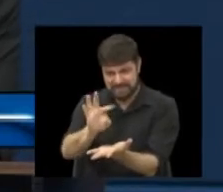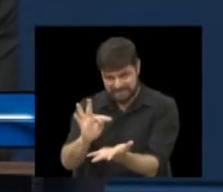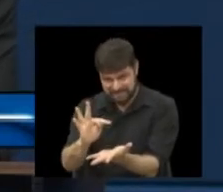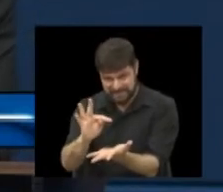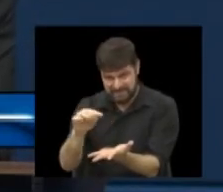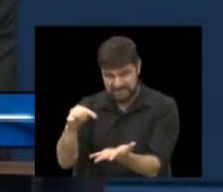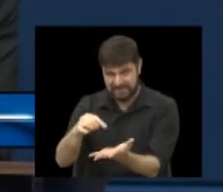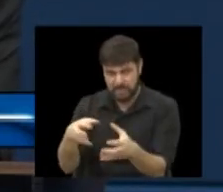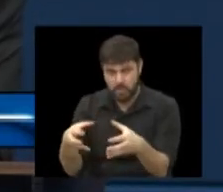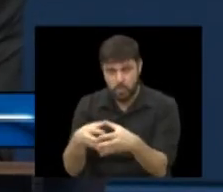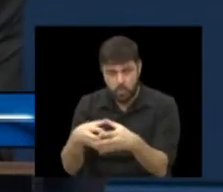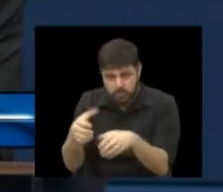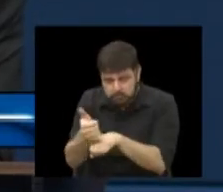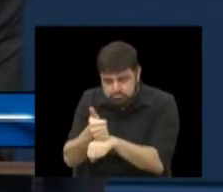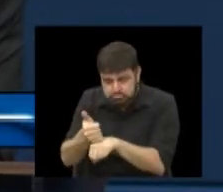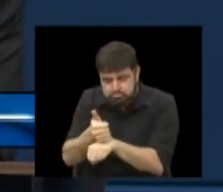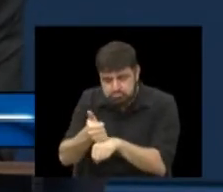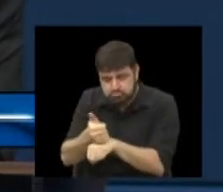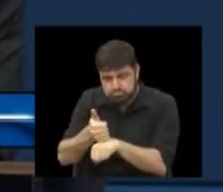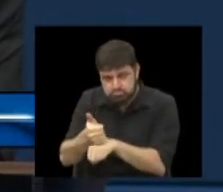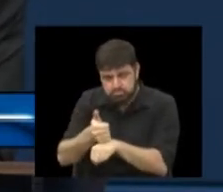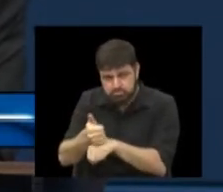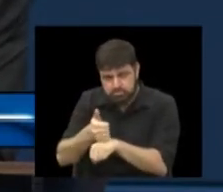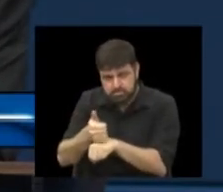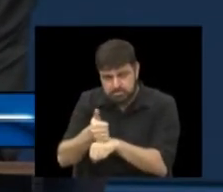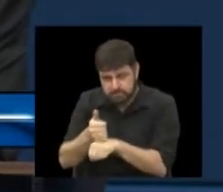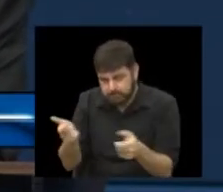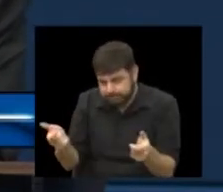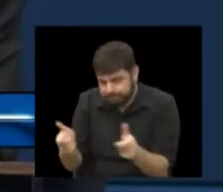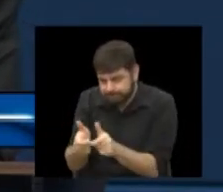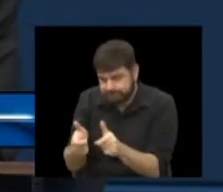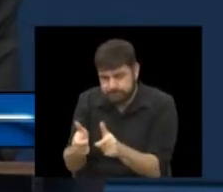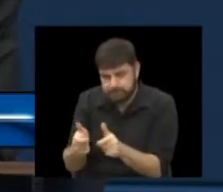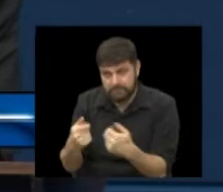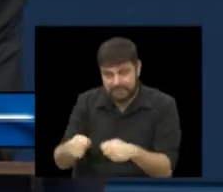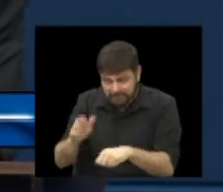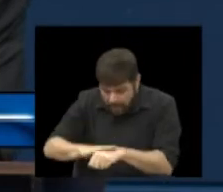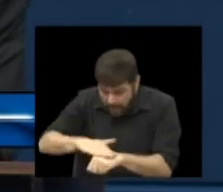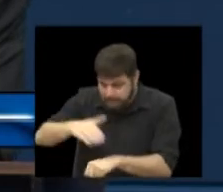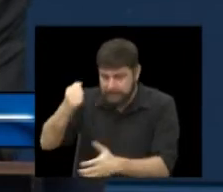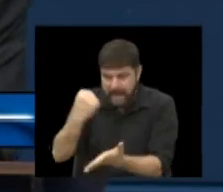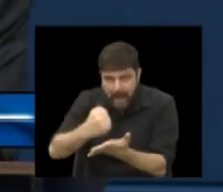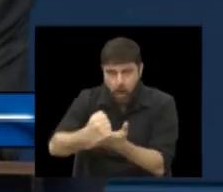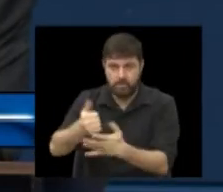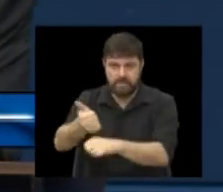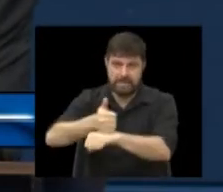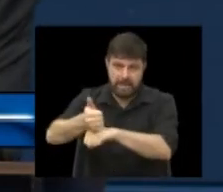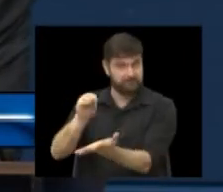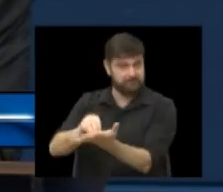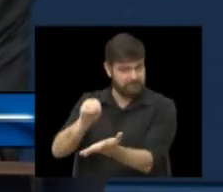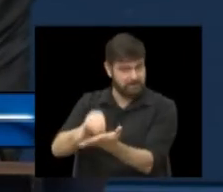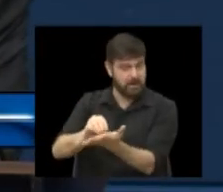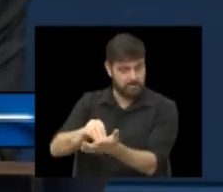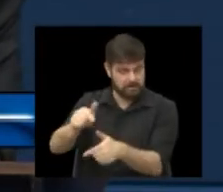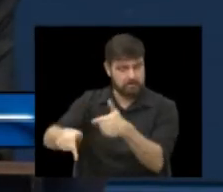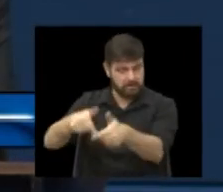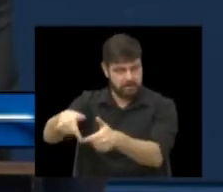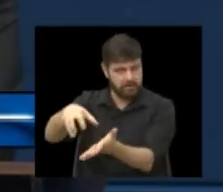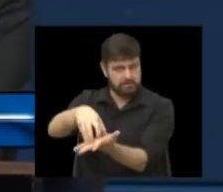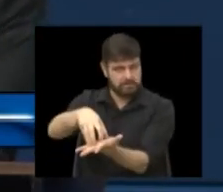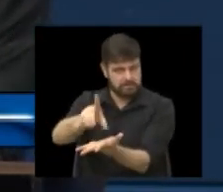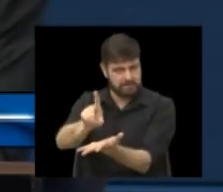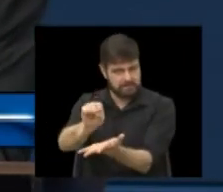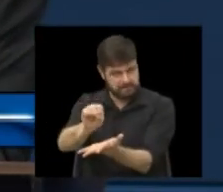com uma equipe de profissionais abaixo daquilo que a sua demanda exigiria que lá estivesse. 2, e talvez